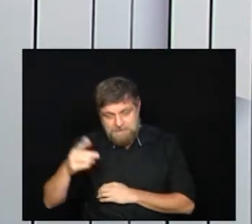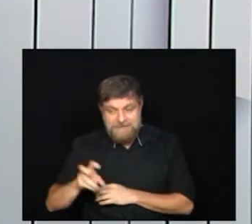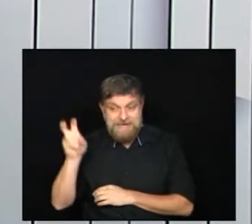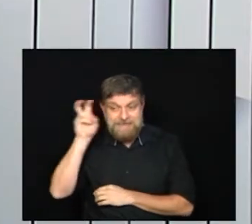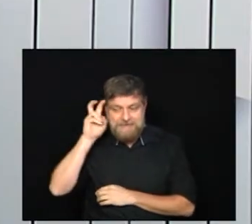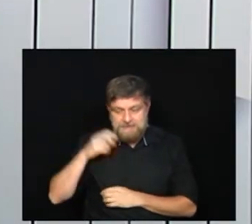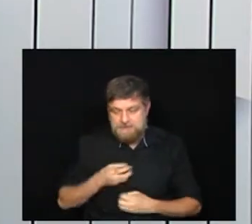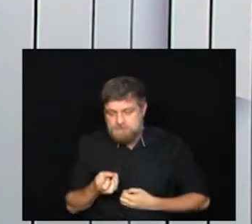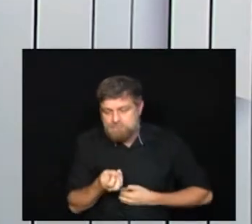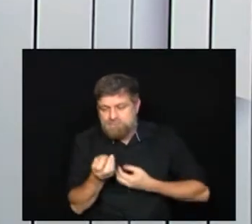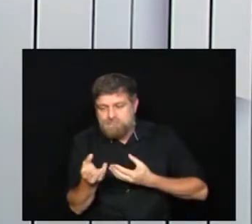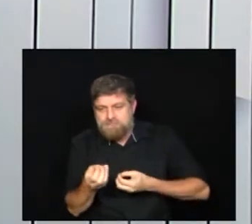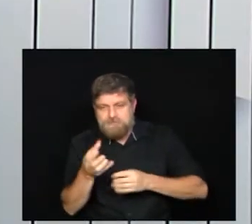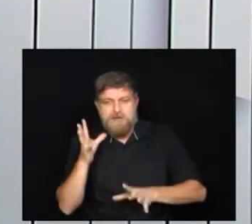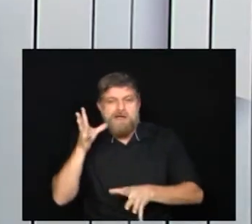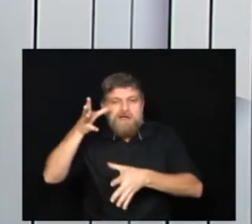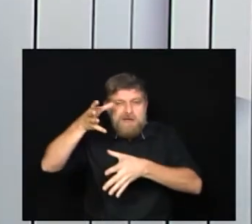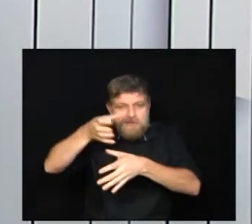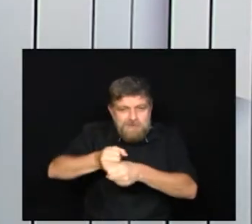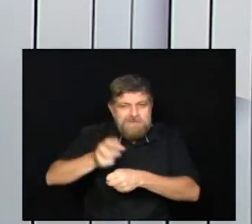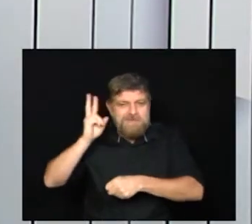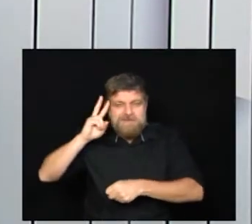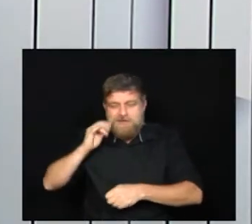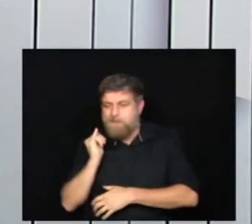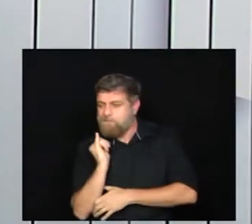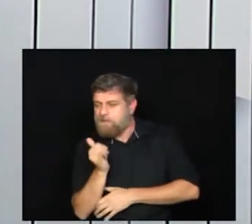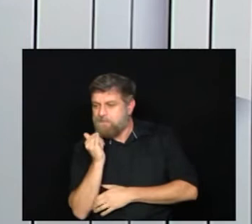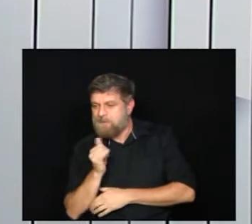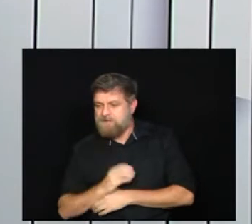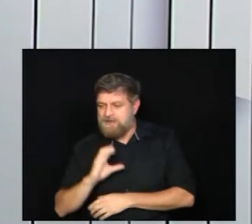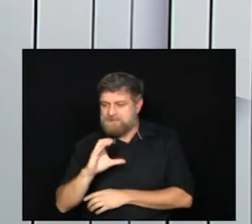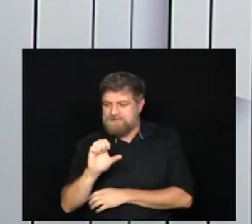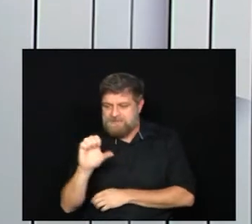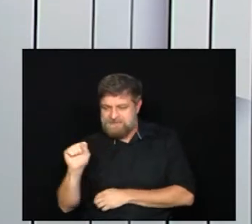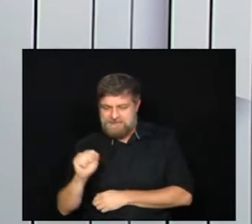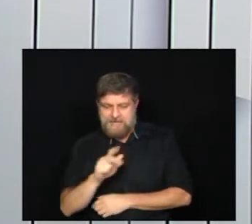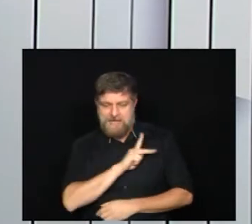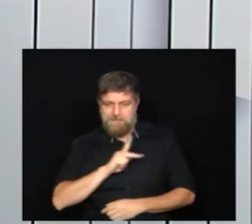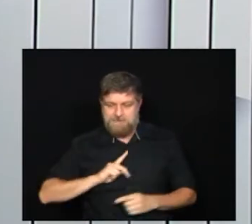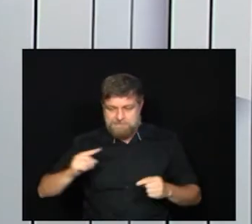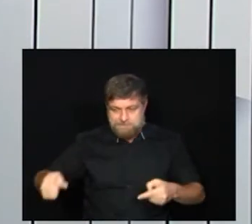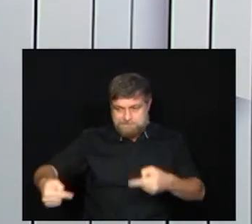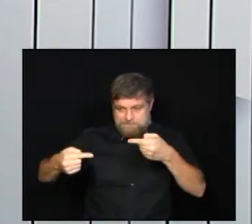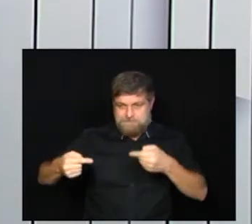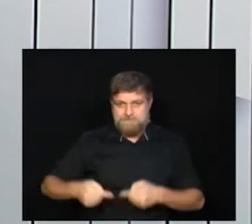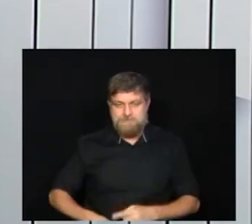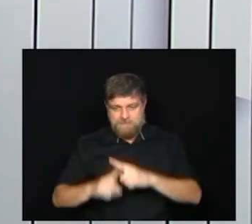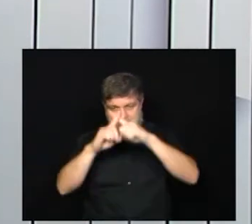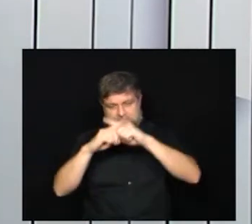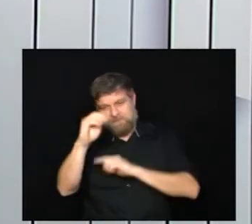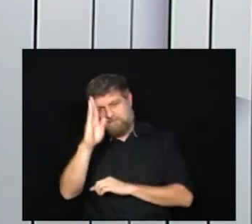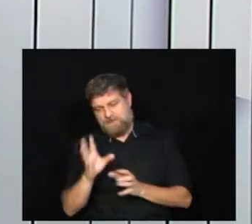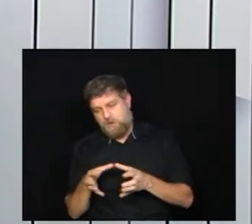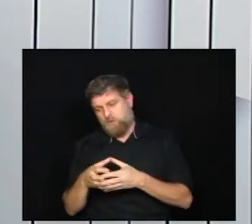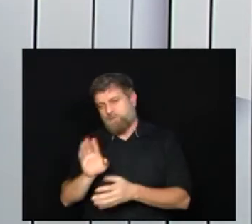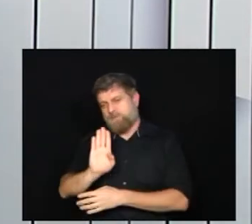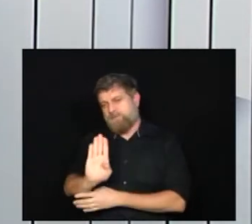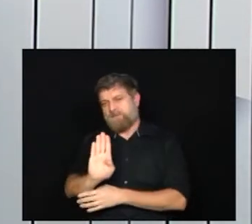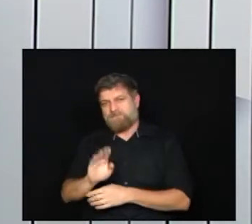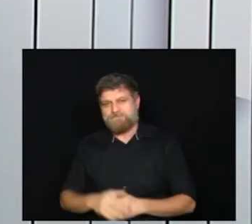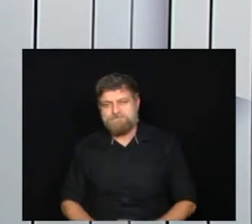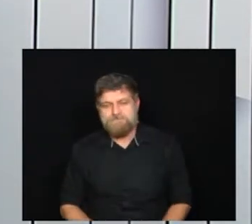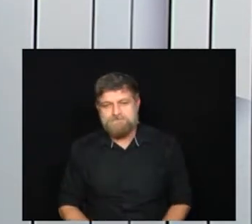quinta-feira, a gente conta tudo sobre essa história entre CSA e Ponte Preta. É o Campeonato Brasileiro da Série B.